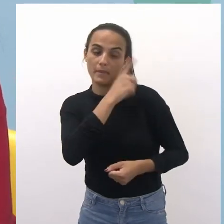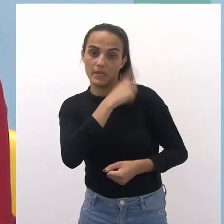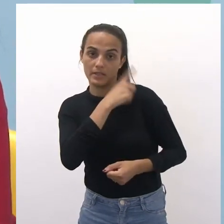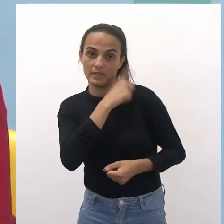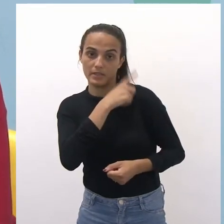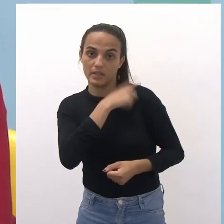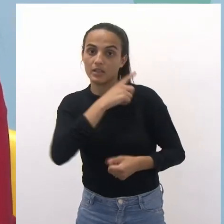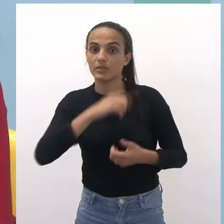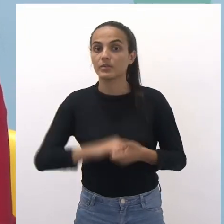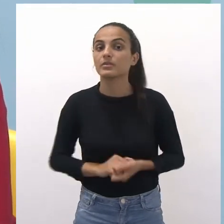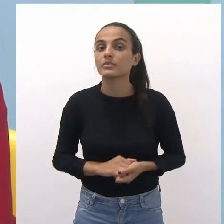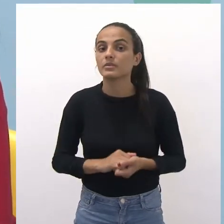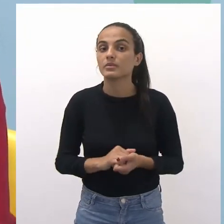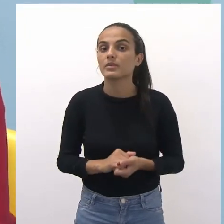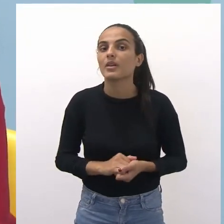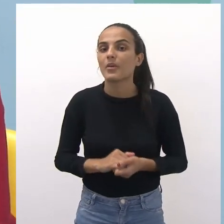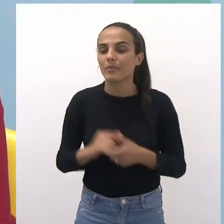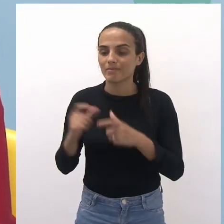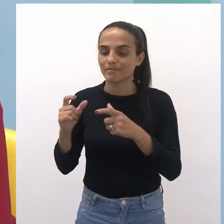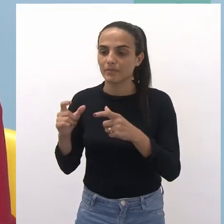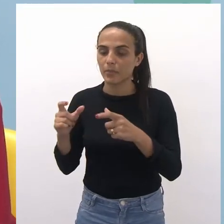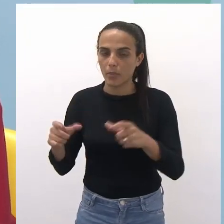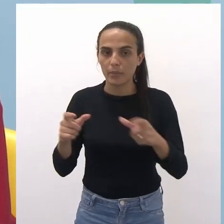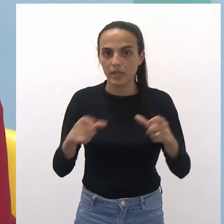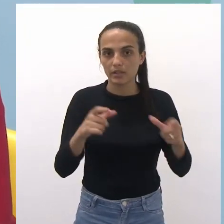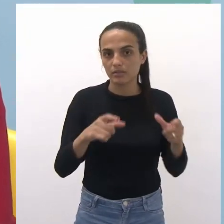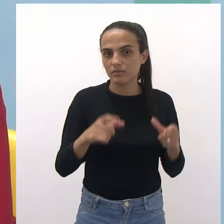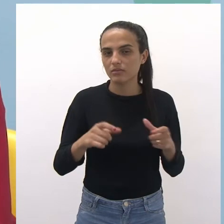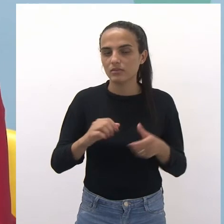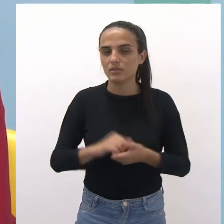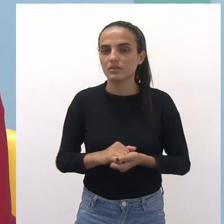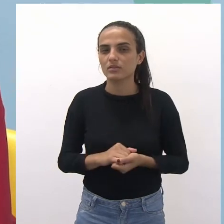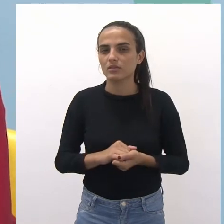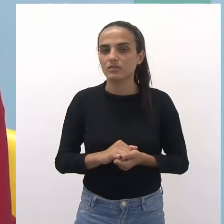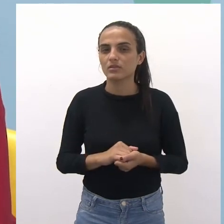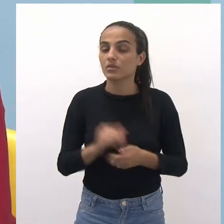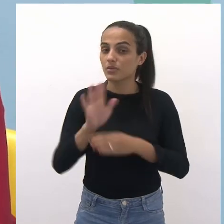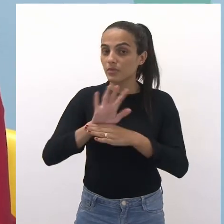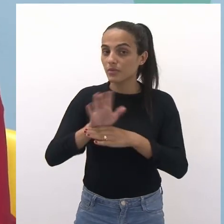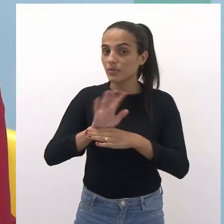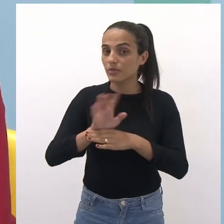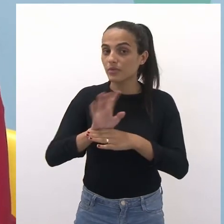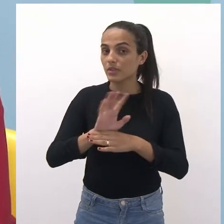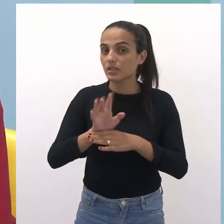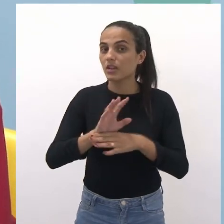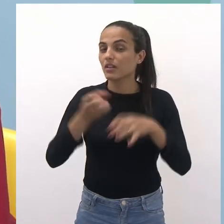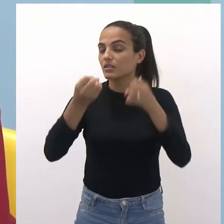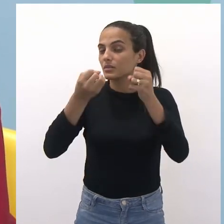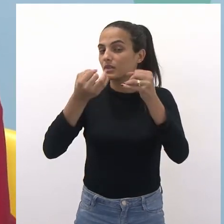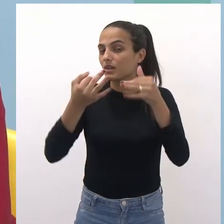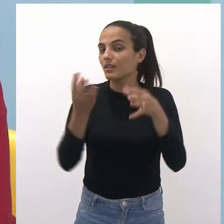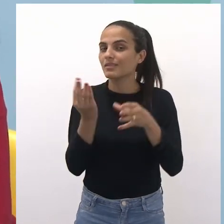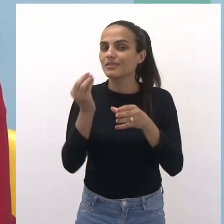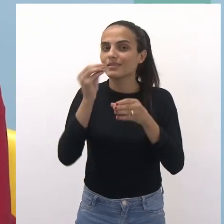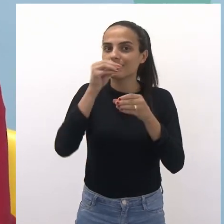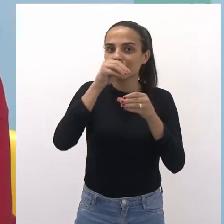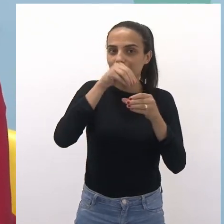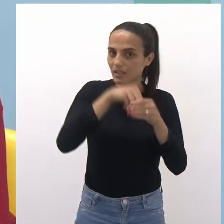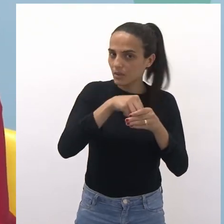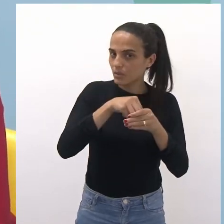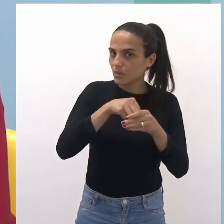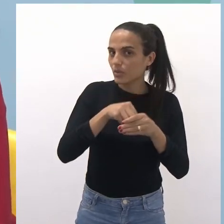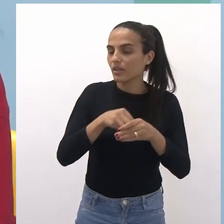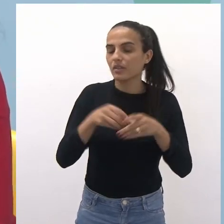médio, são momentos também, e o vídeo está inserido dentro da intencionalidade daquela situação